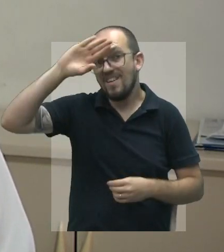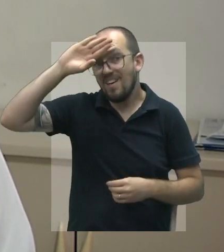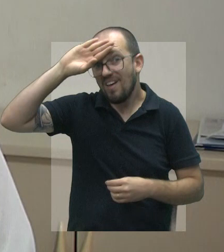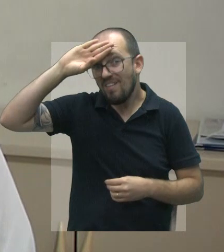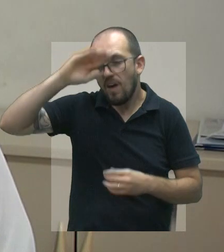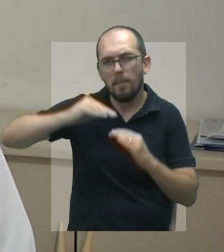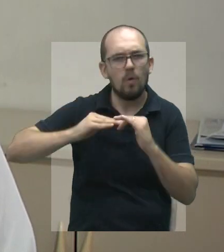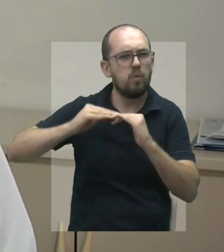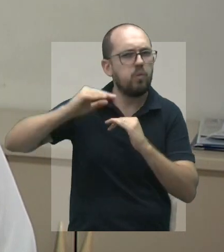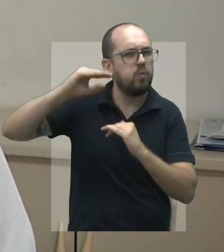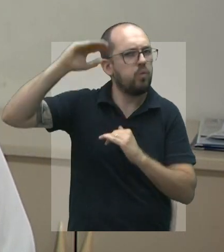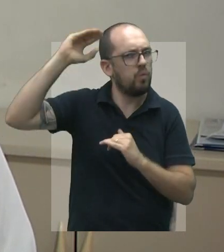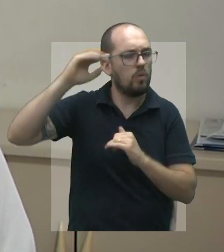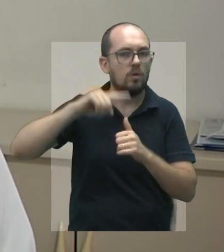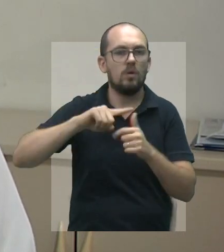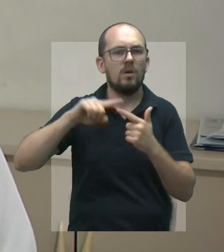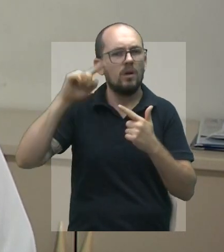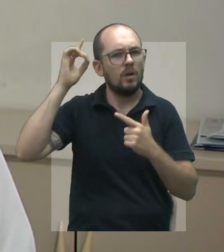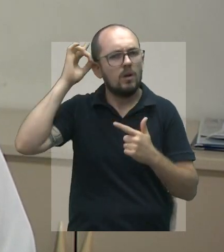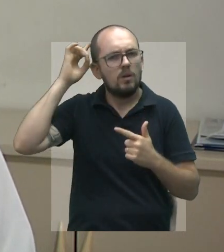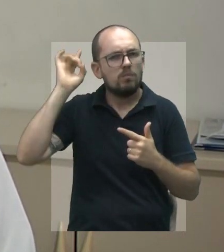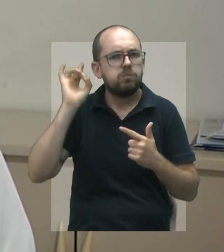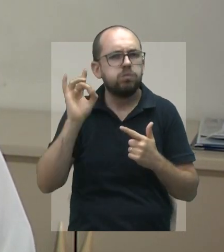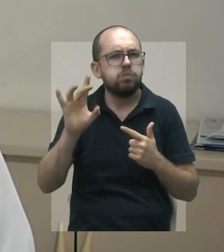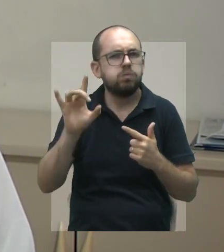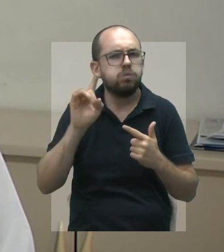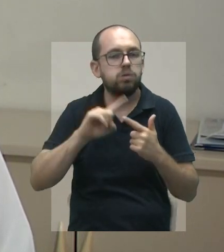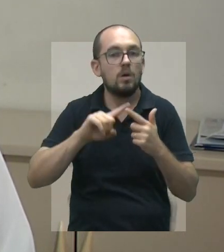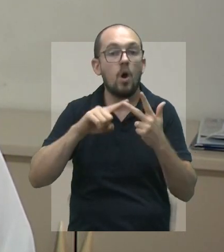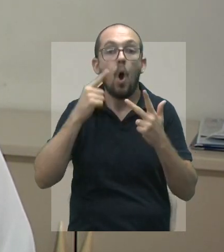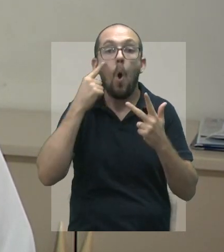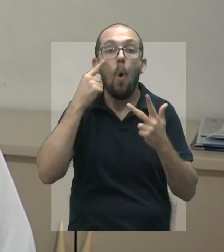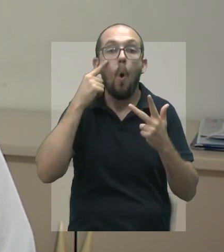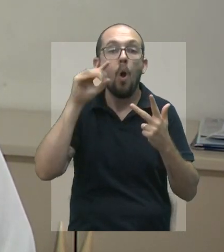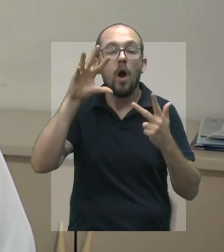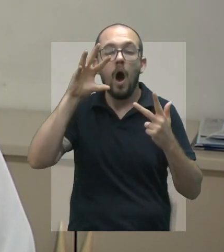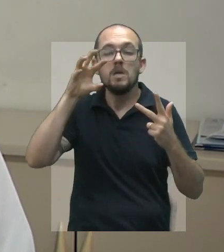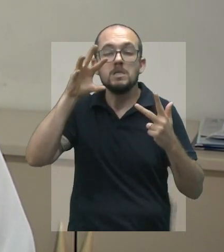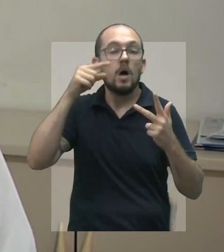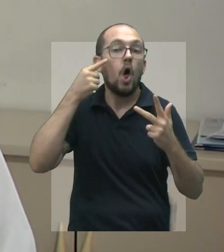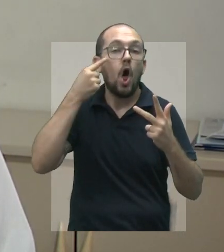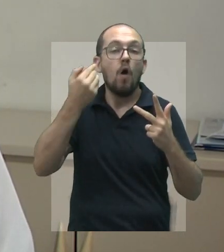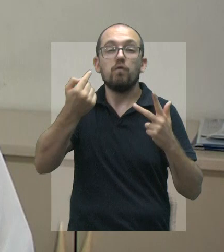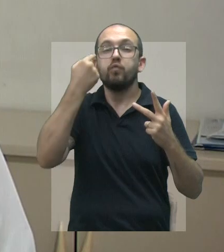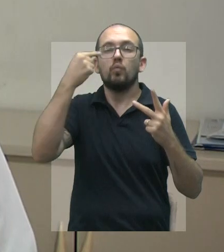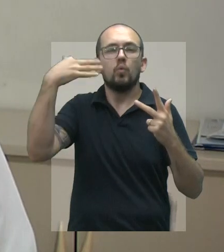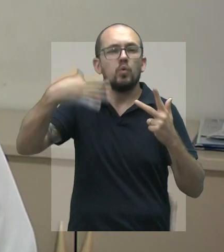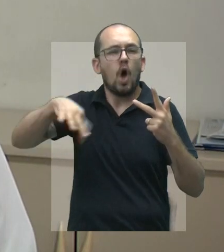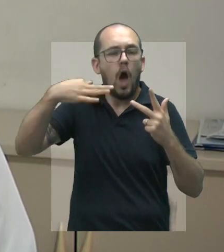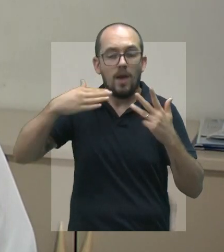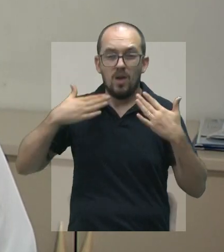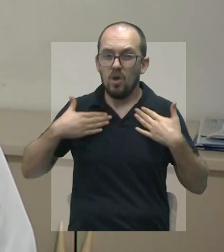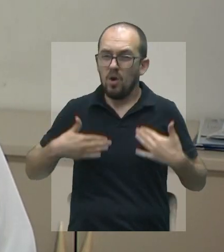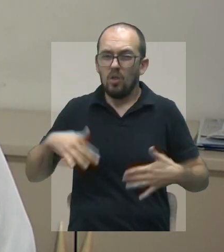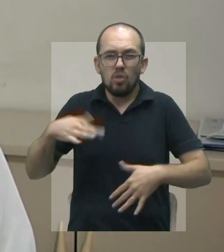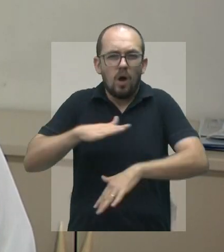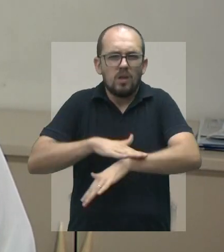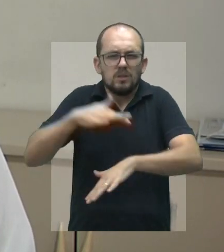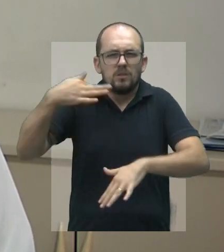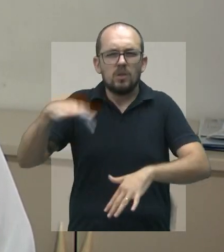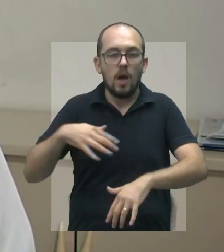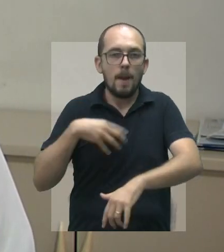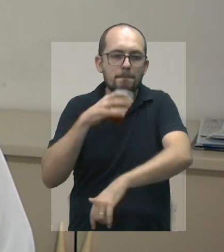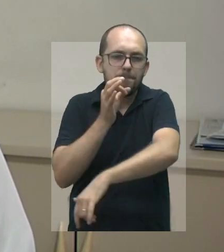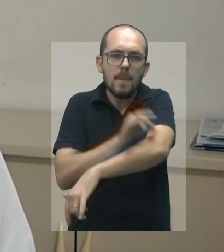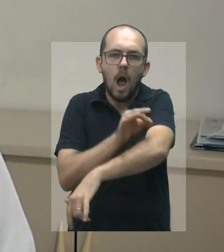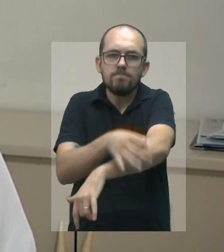alta, dores de cabeça, dor no fundo dos olhos, dor no corpo, manchas pela pele e